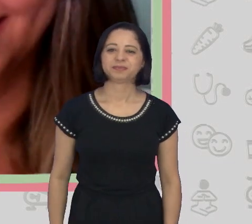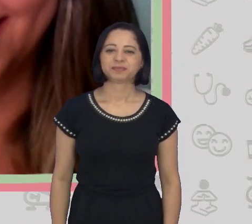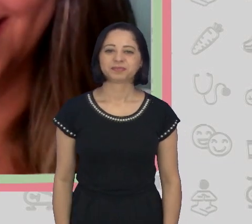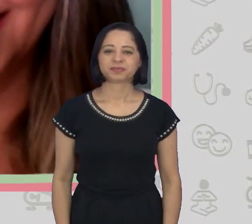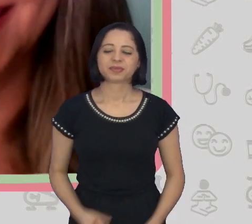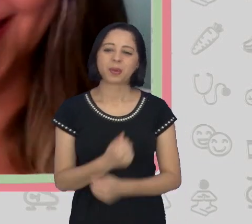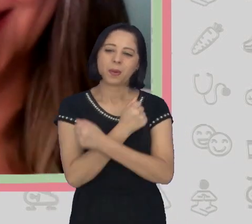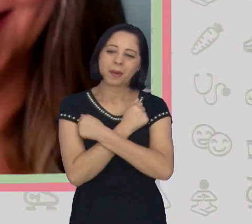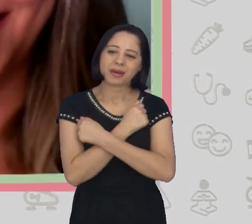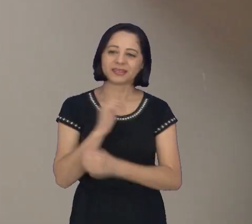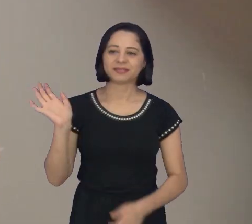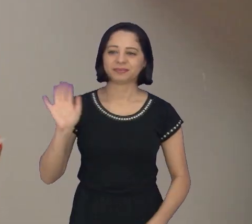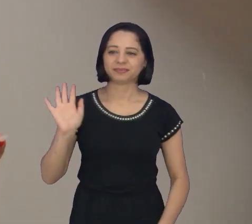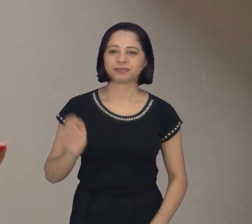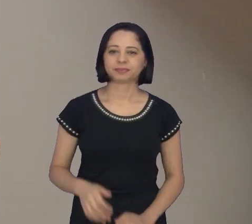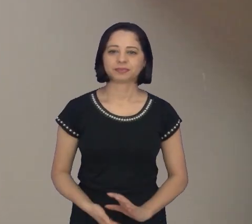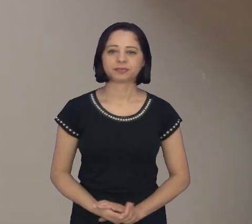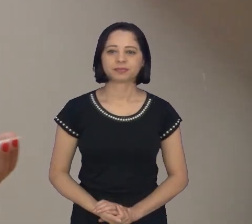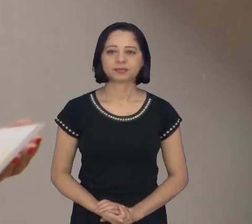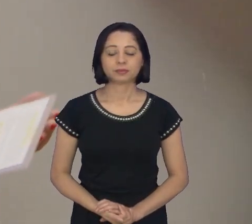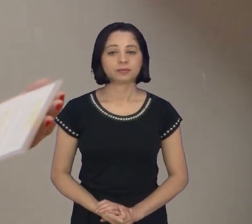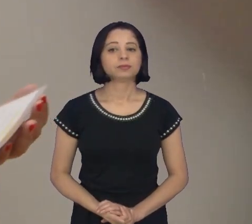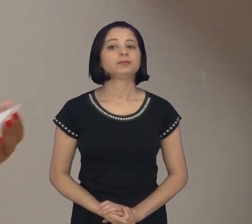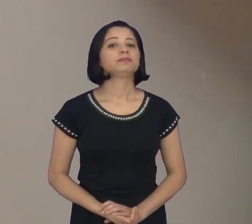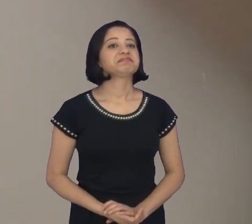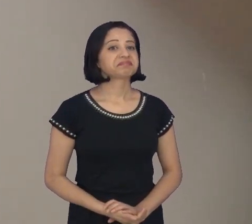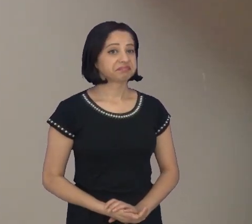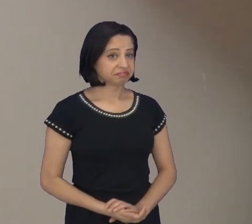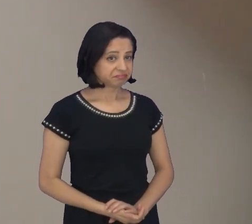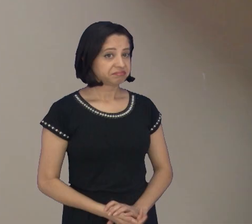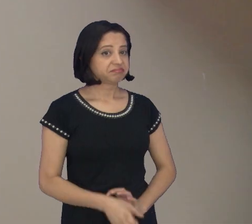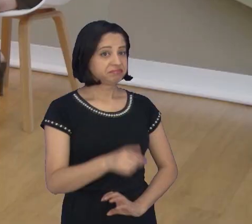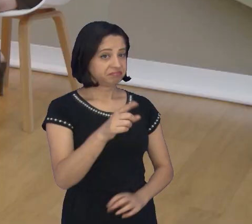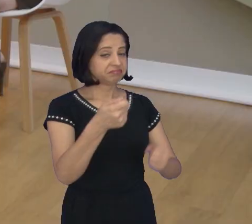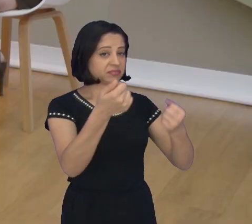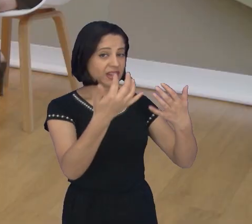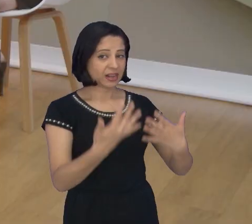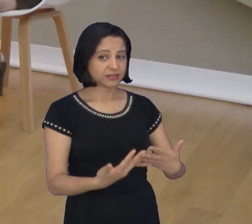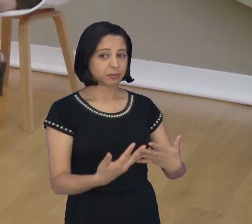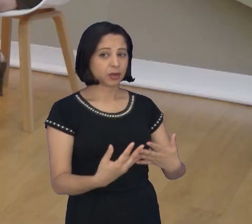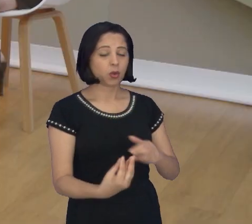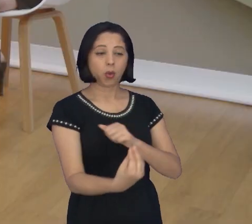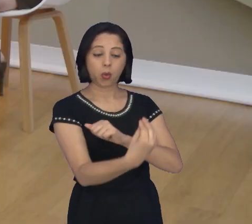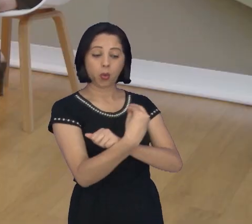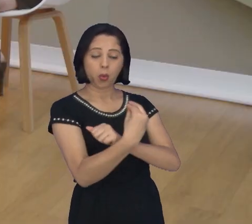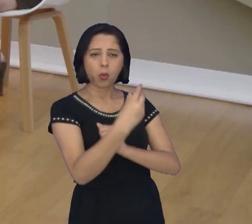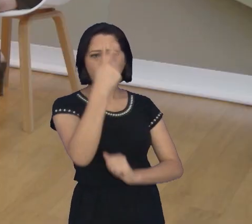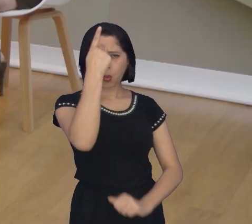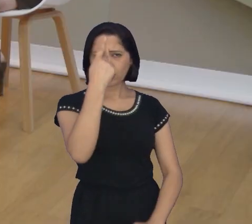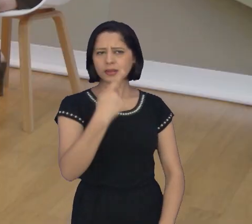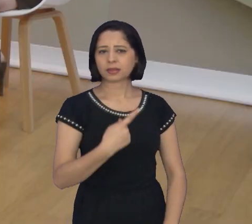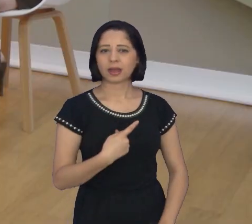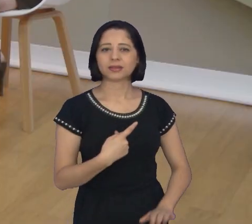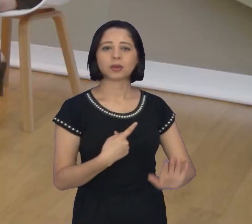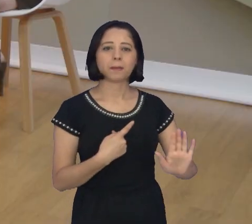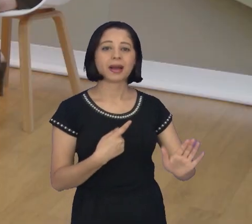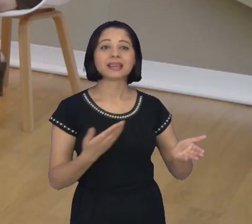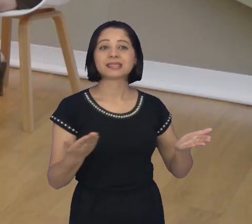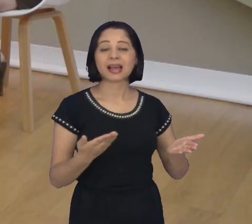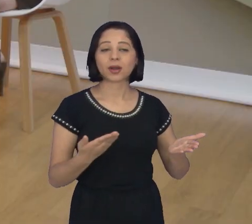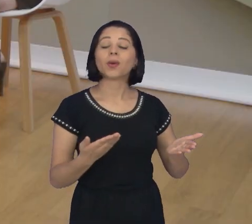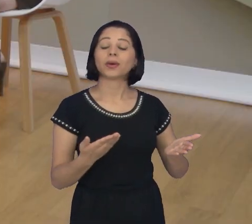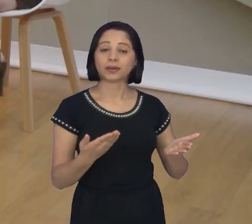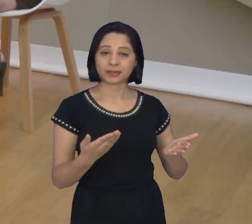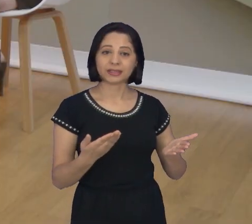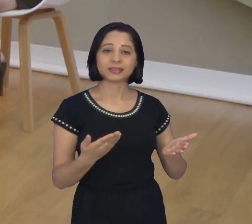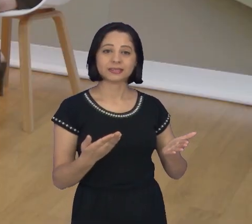Tchau, um abraço. Bom, a psicóloga falou muito desse autocuidado, né? Mas voltando agora para a parte